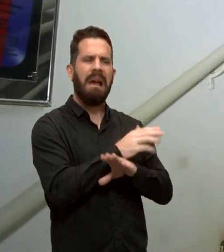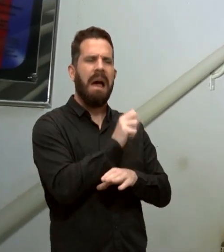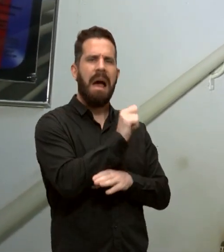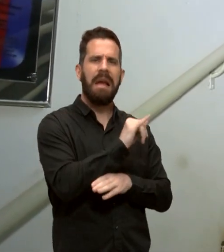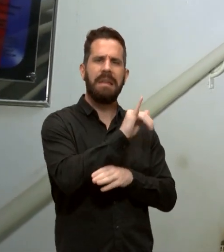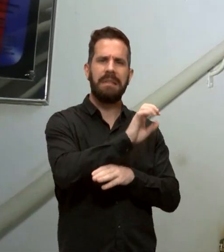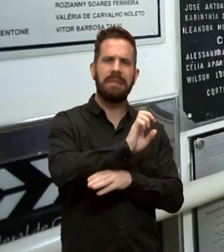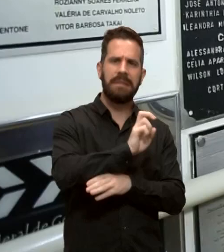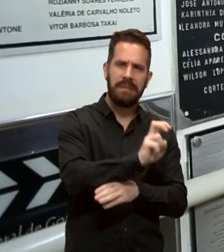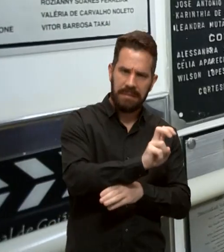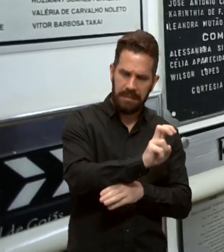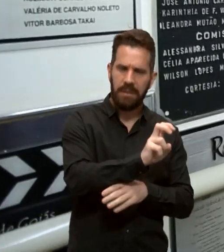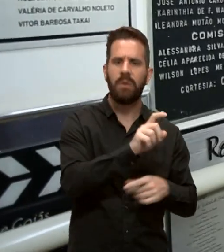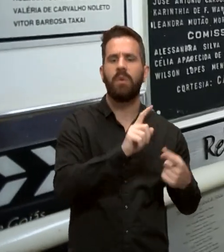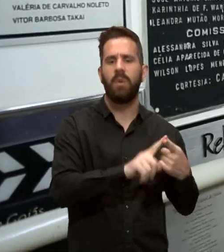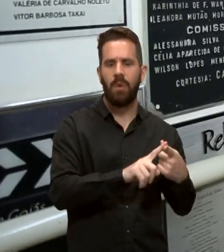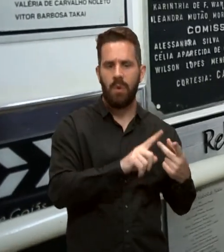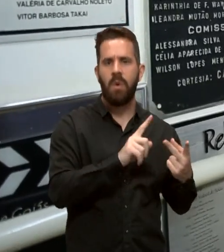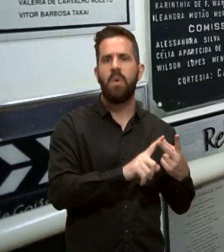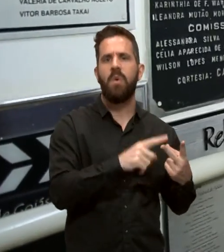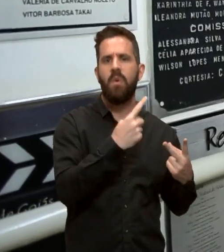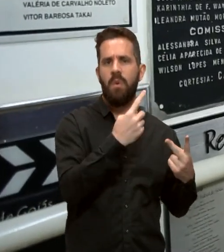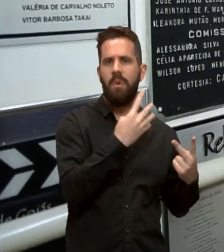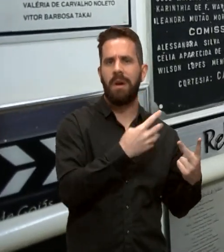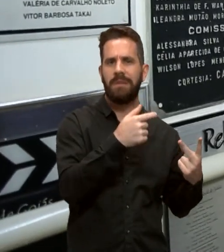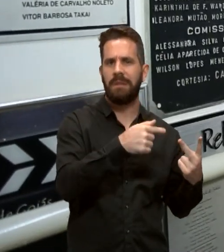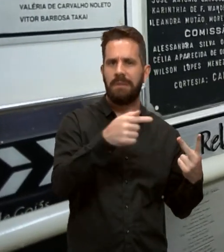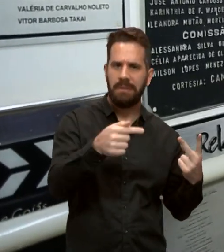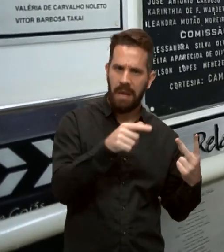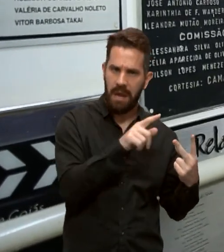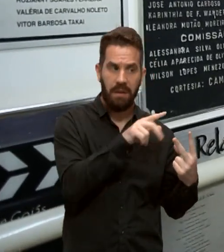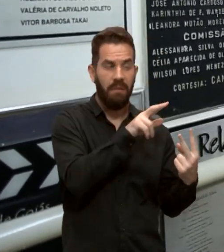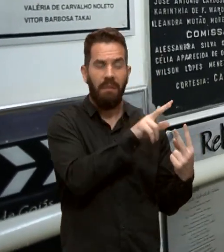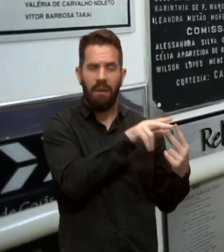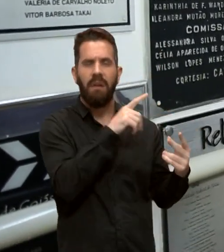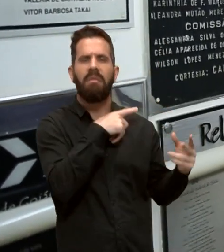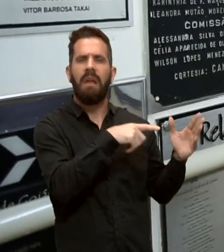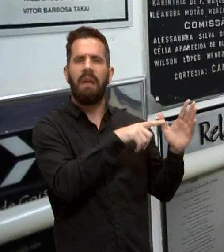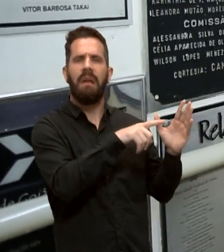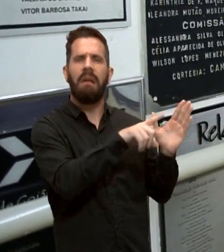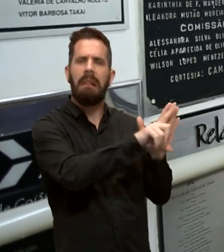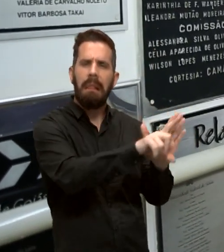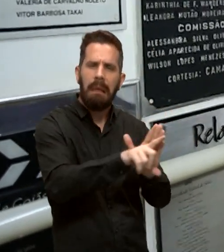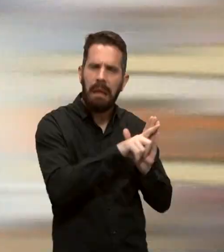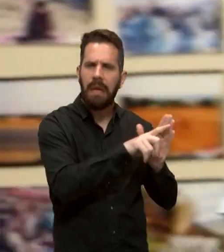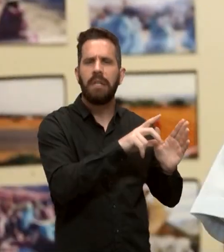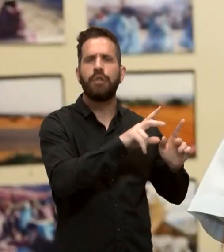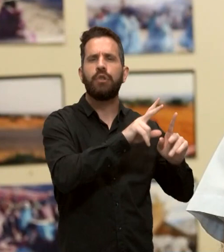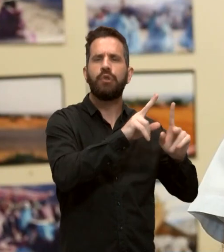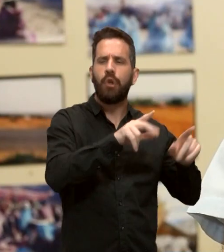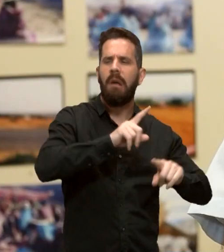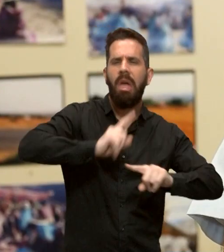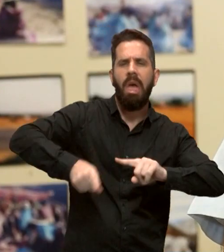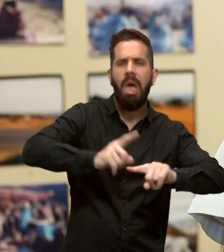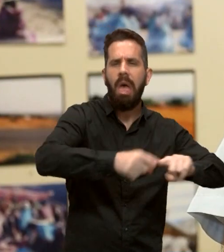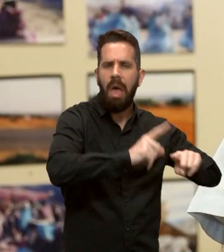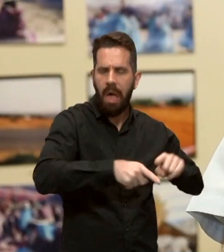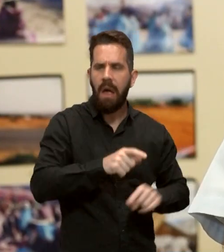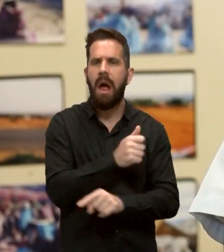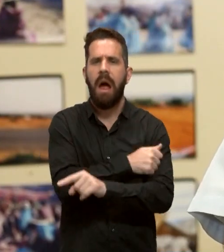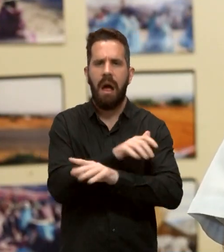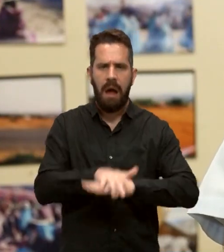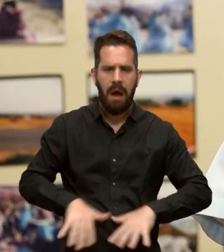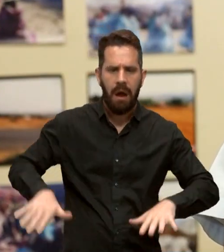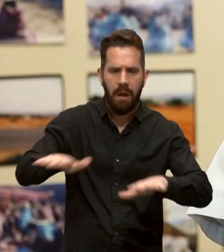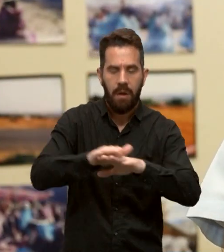a legislação que reprimia, vamos dizer assim, os estudantes e tudo, o DOPS